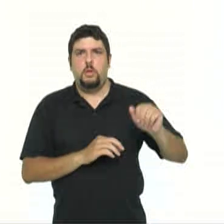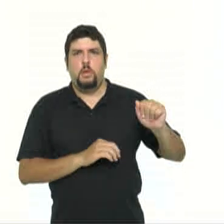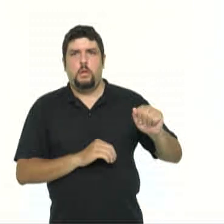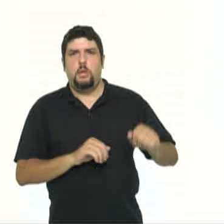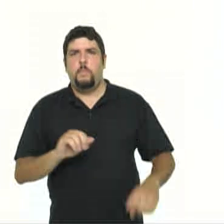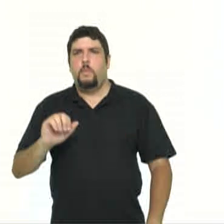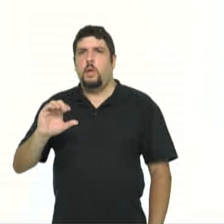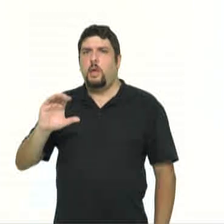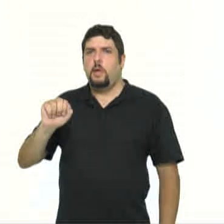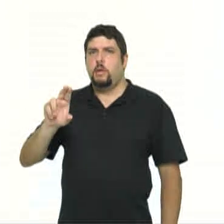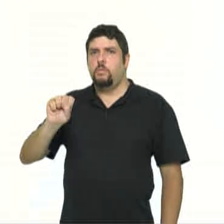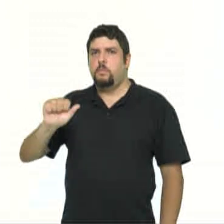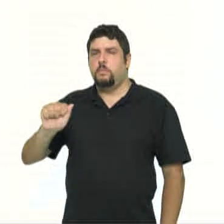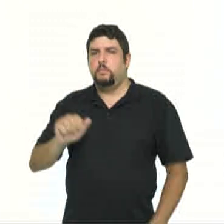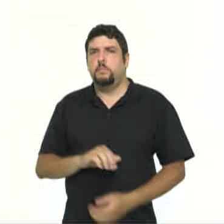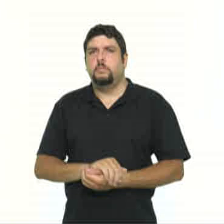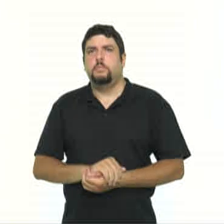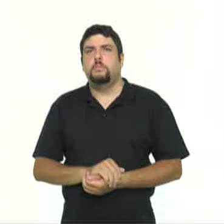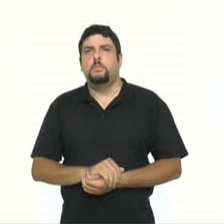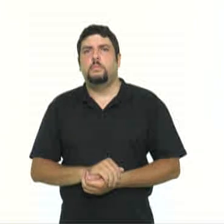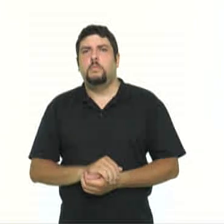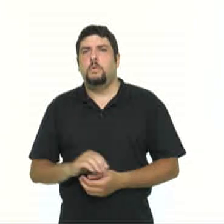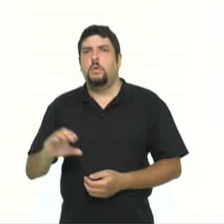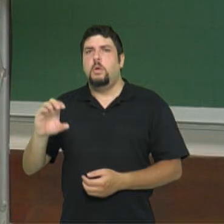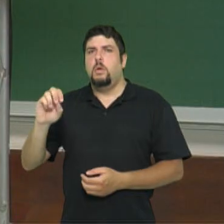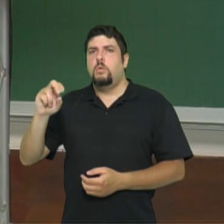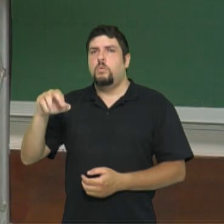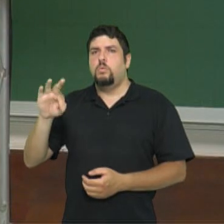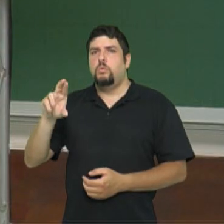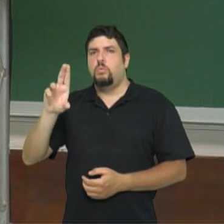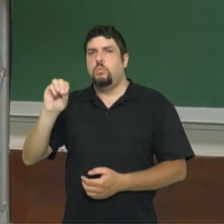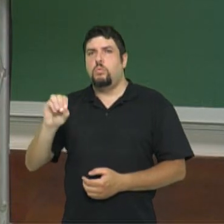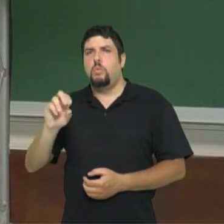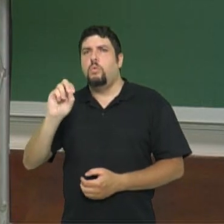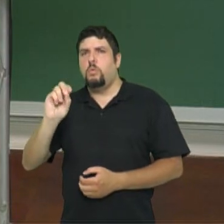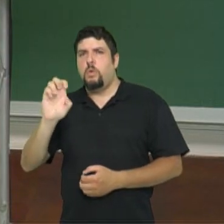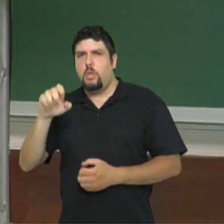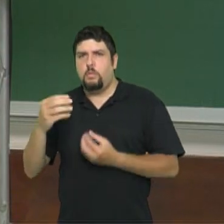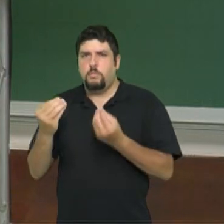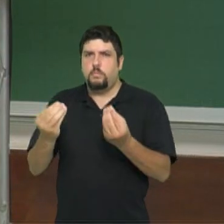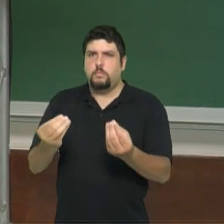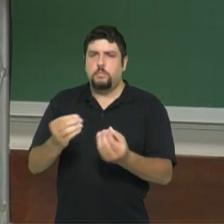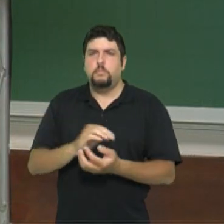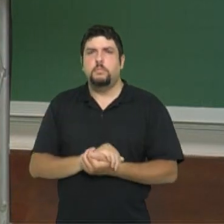causa. Quando eu uso lá o contudo, dá a ideia de concessão. Letra B,